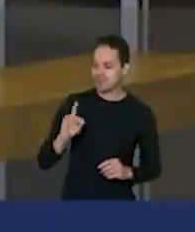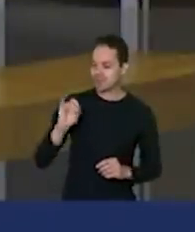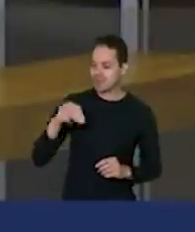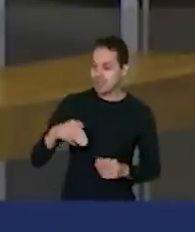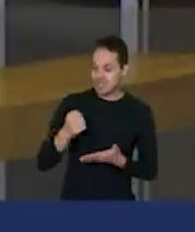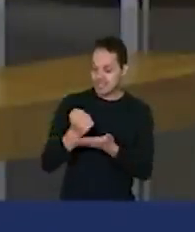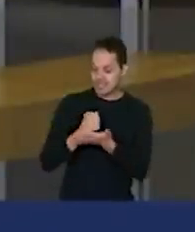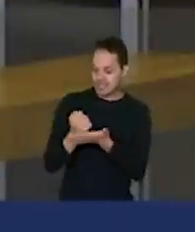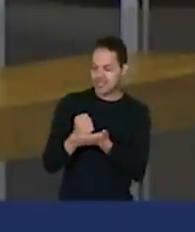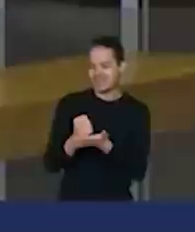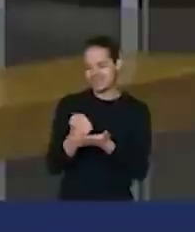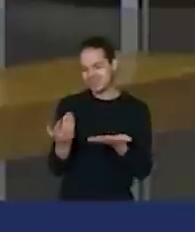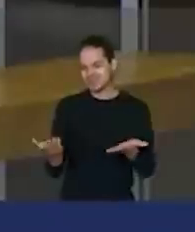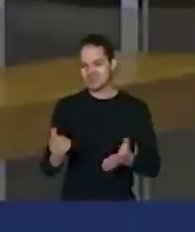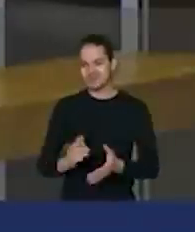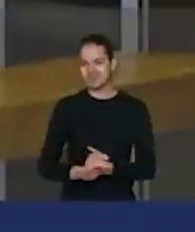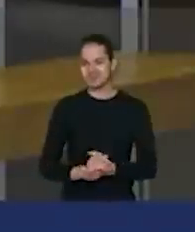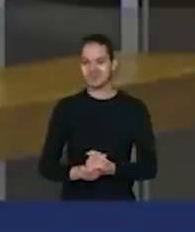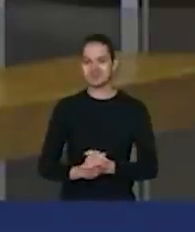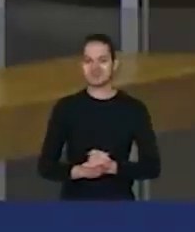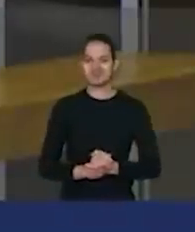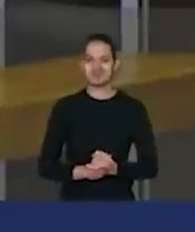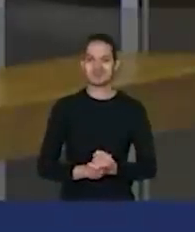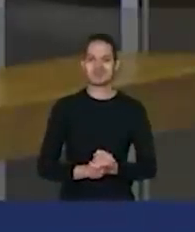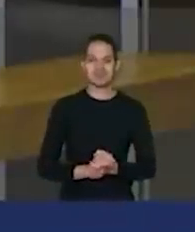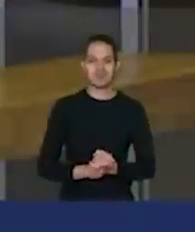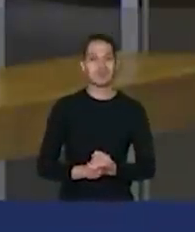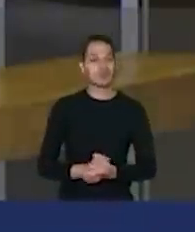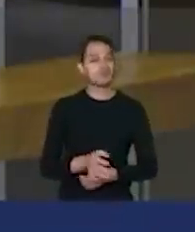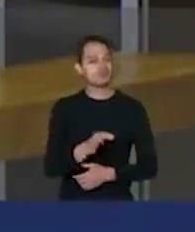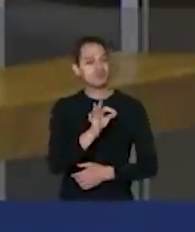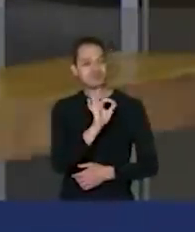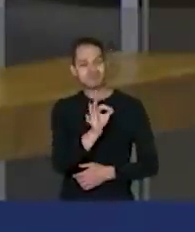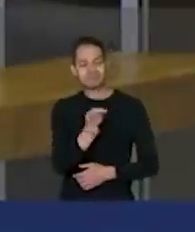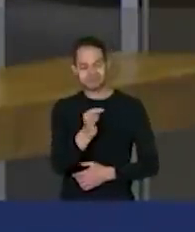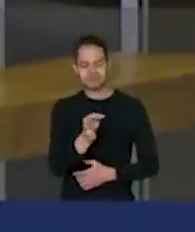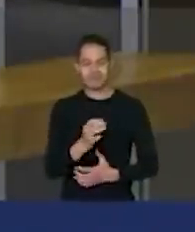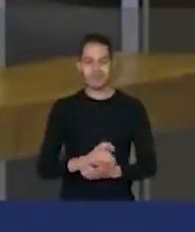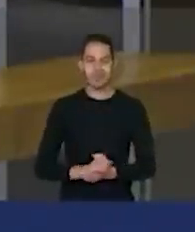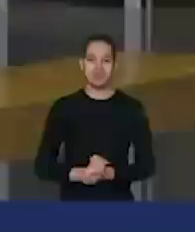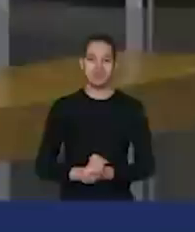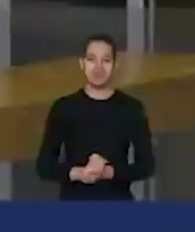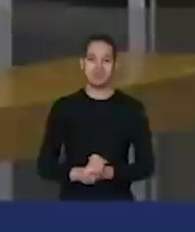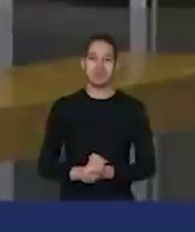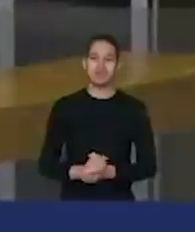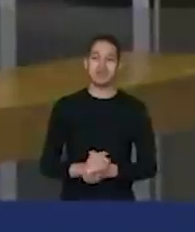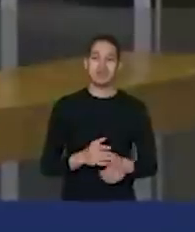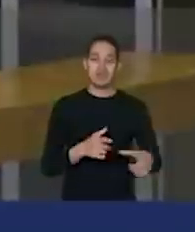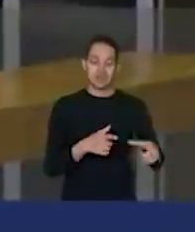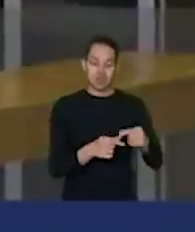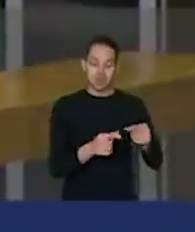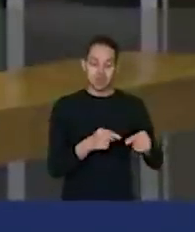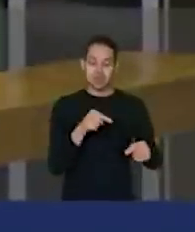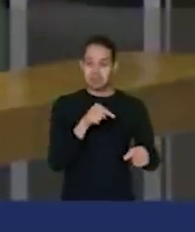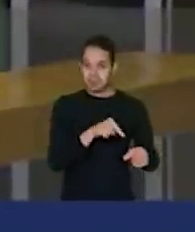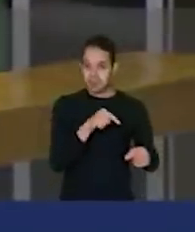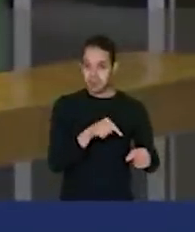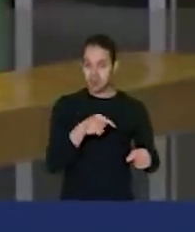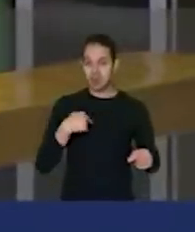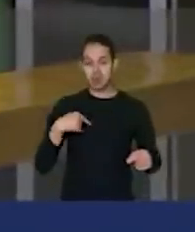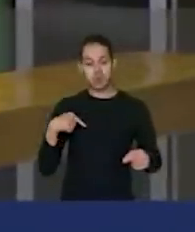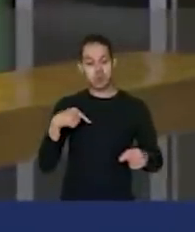e é bem isso mesmo e no Japão eu sou